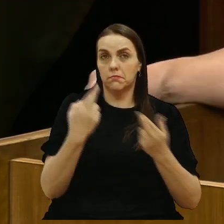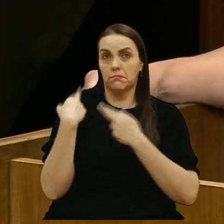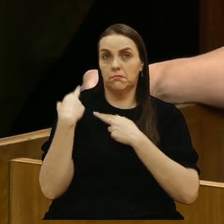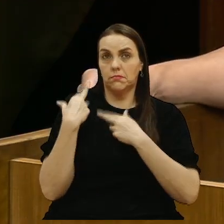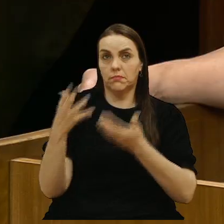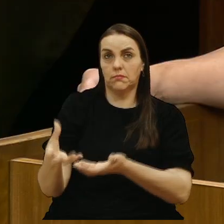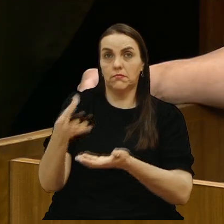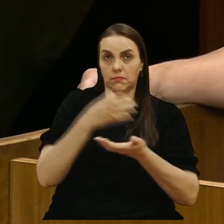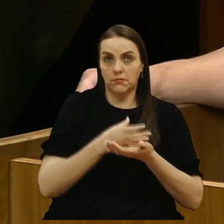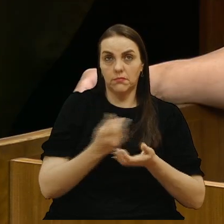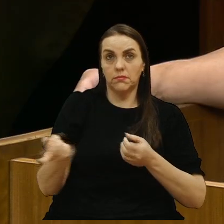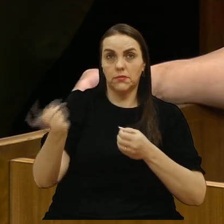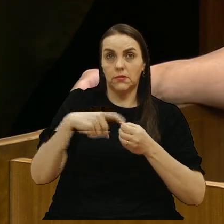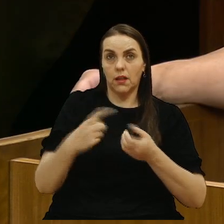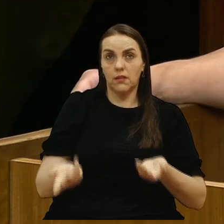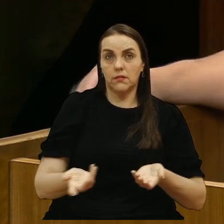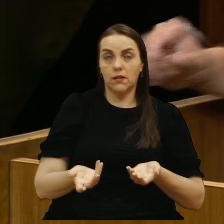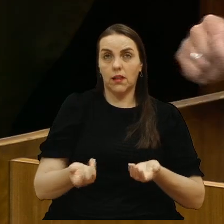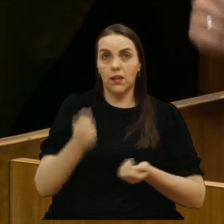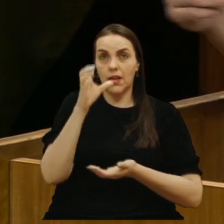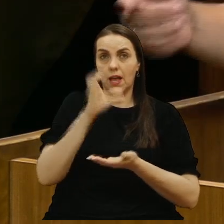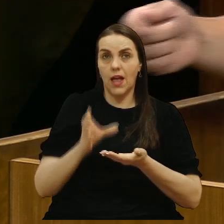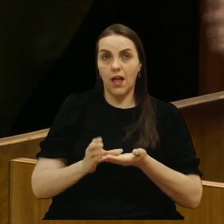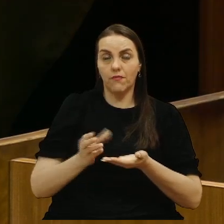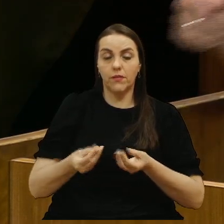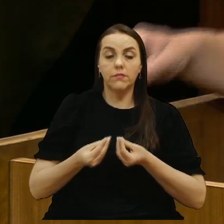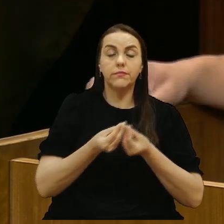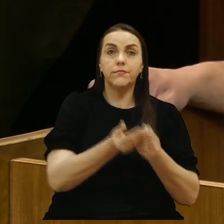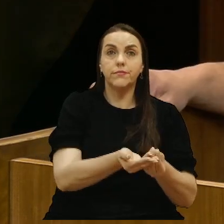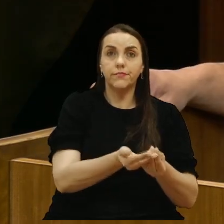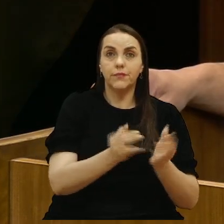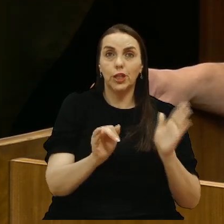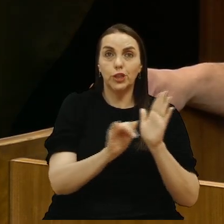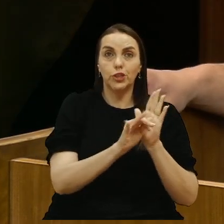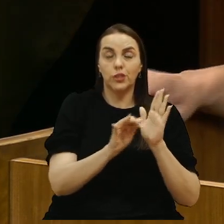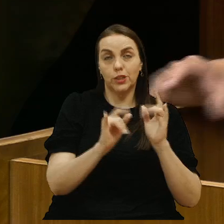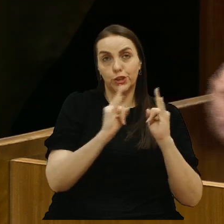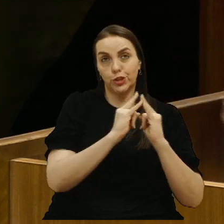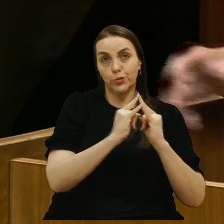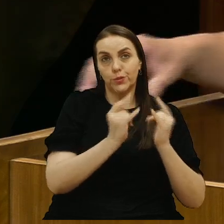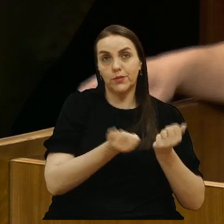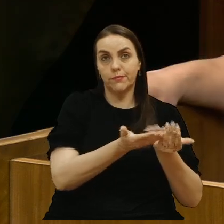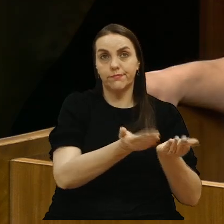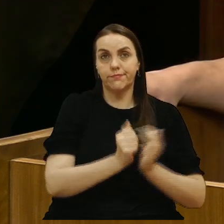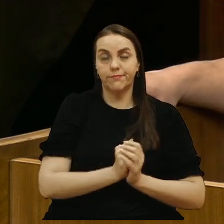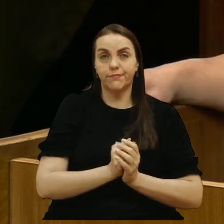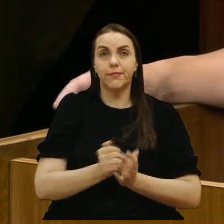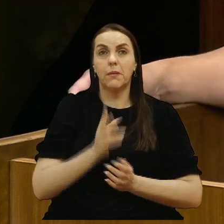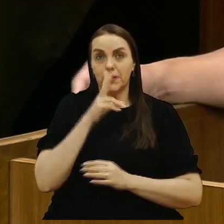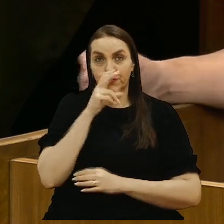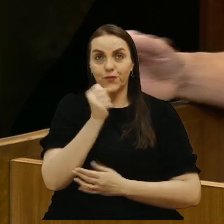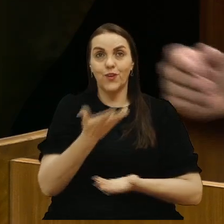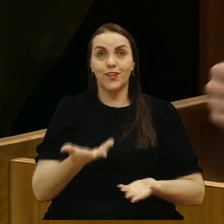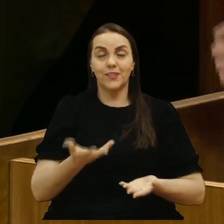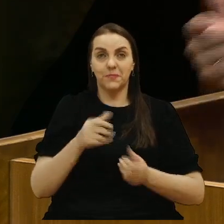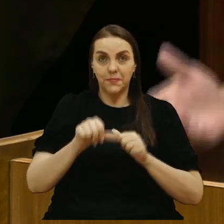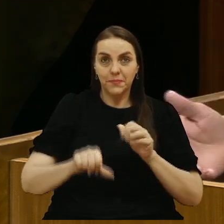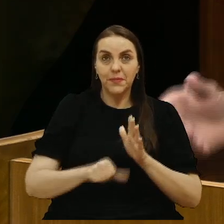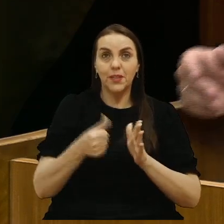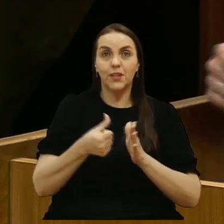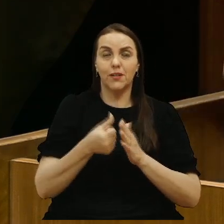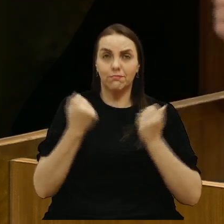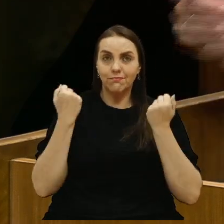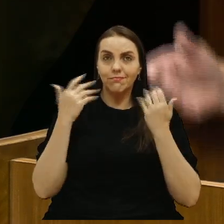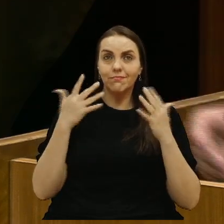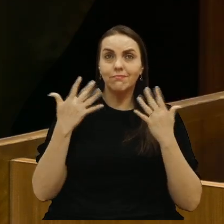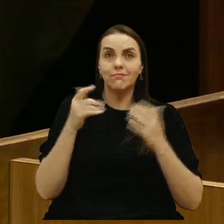receber aquela garrafa de volta e destinar a uma instituição assim? Porque aí se tornaria mais forte. Não adianta a gente parabenizar